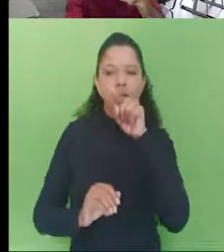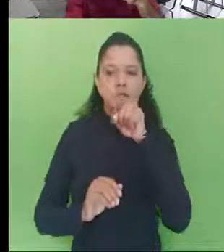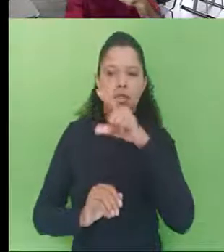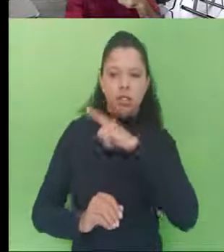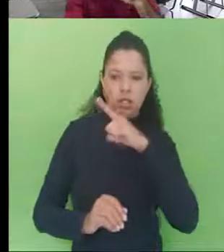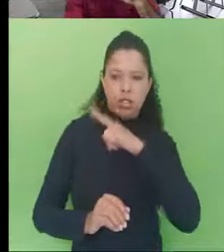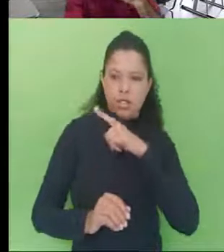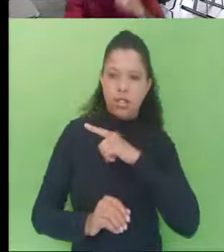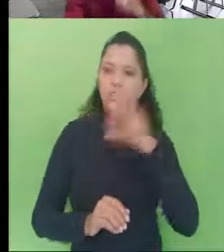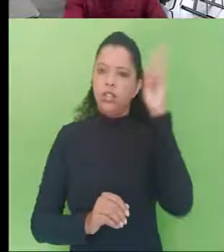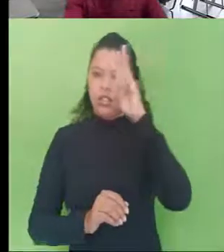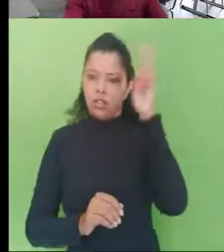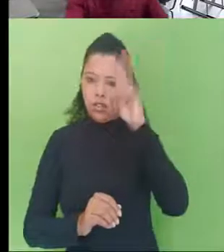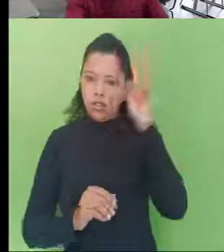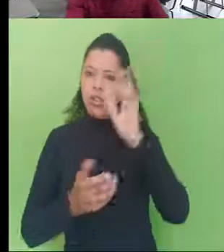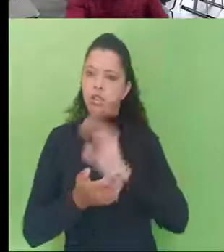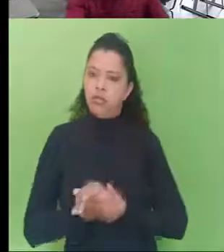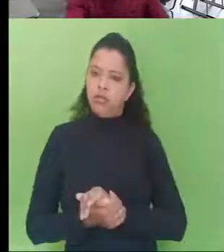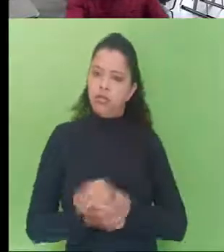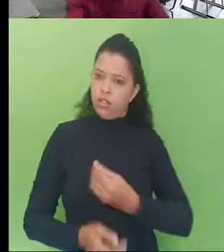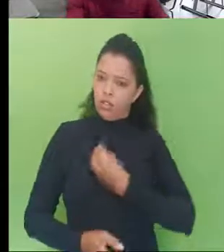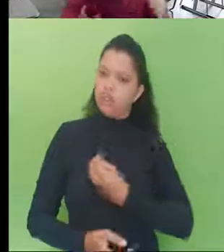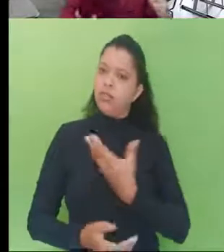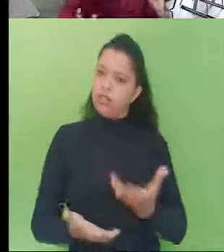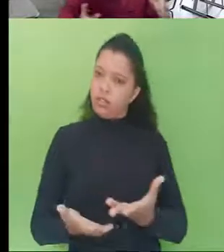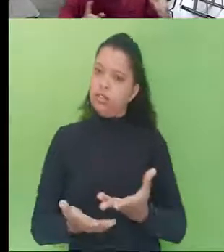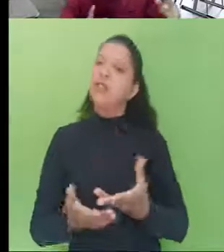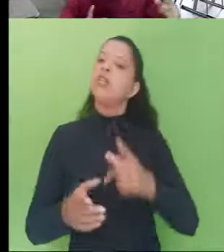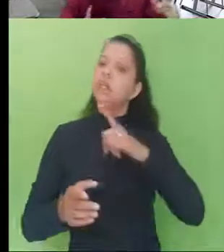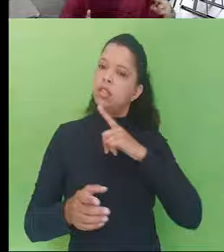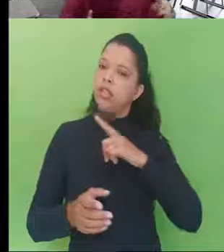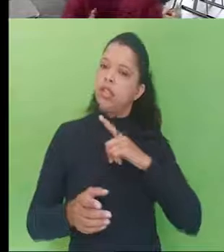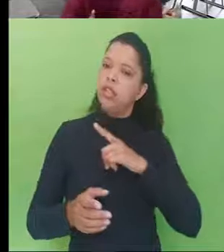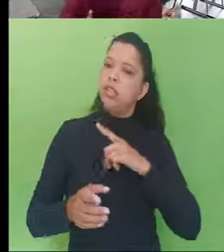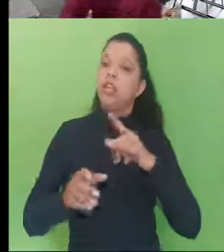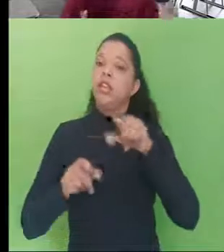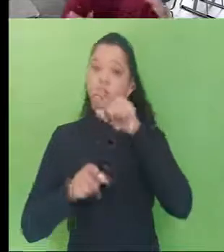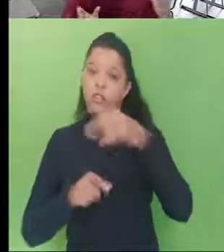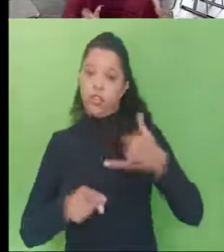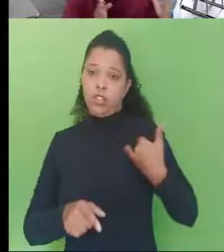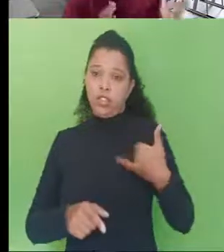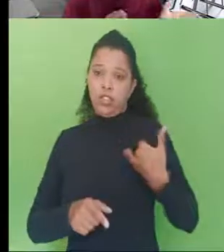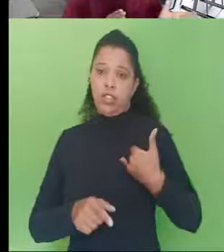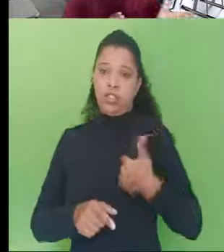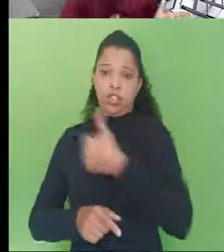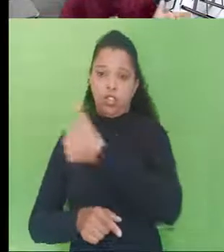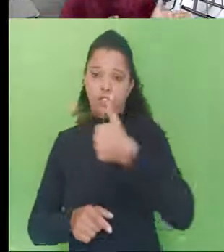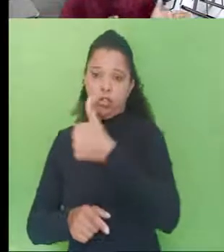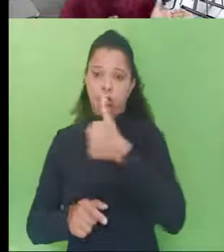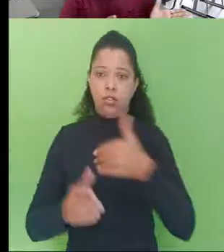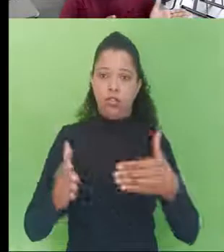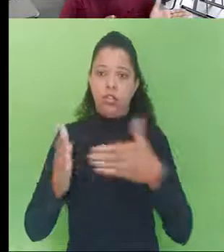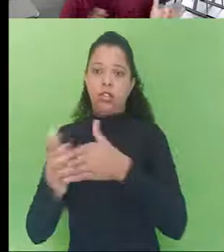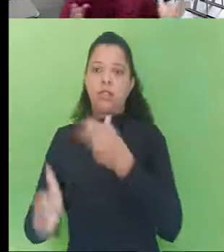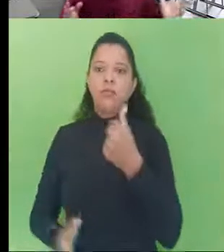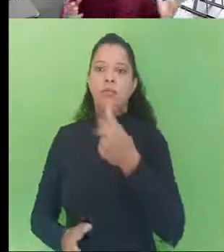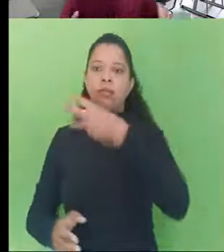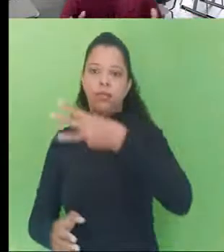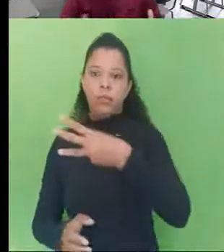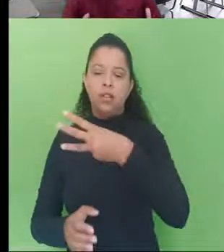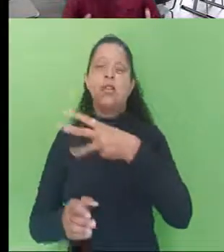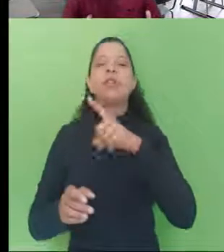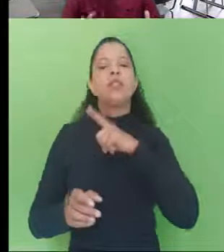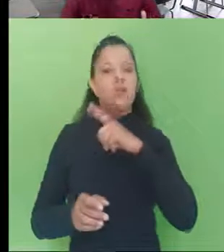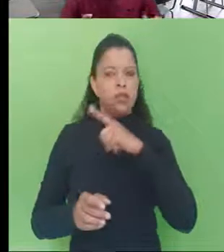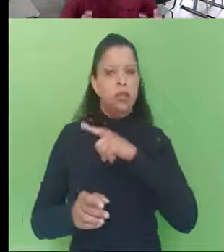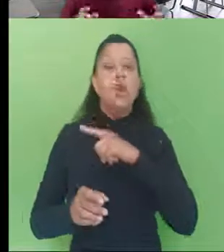tem uma história? Você deve ter de 11 a 13 anos, mas você tem uma história?